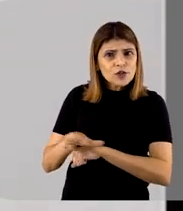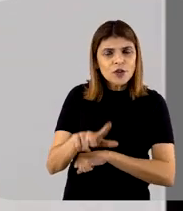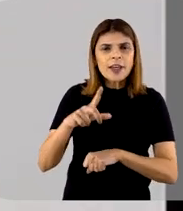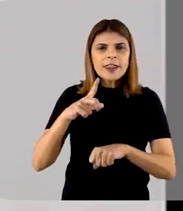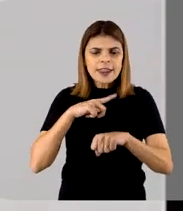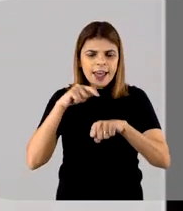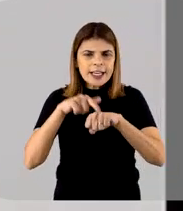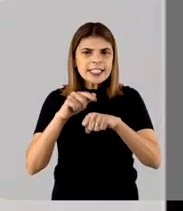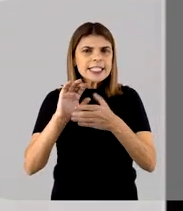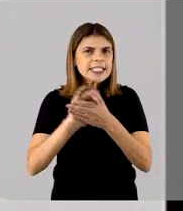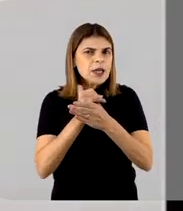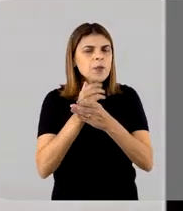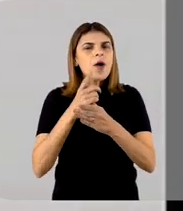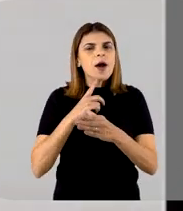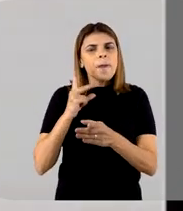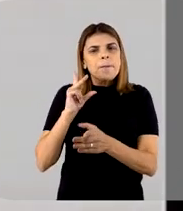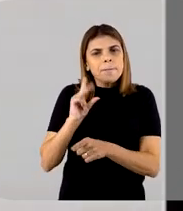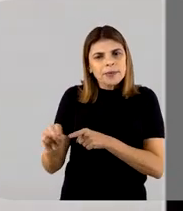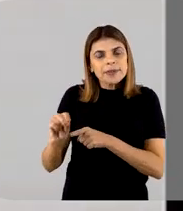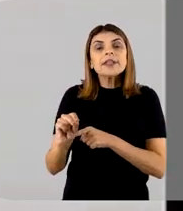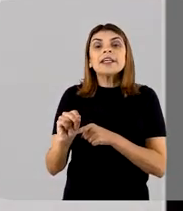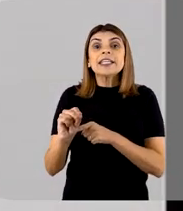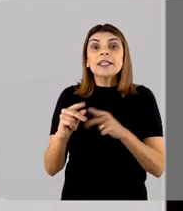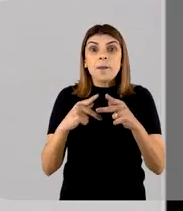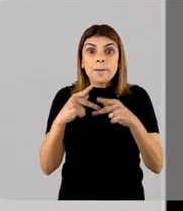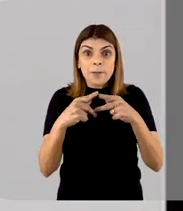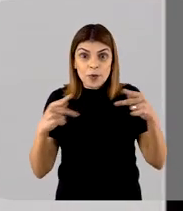É porque ele tem uma membrana que é feita de proteína e